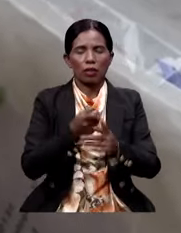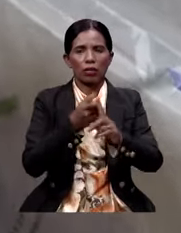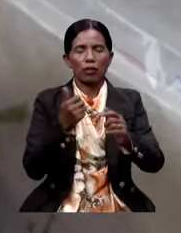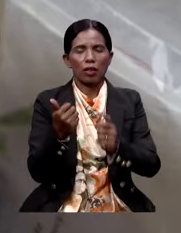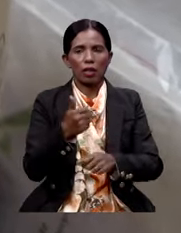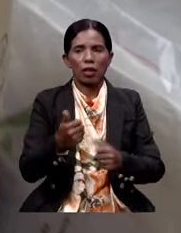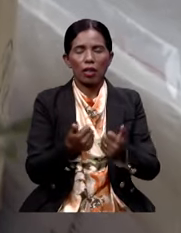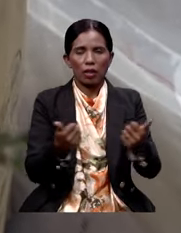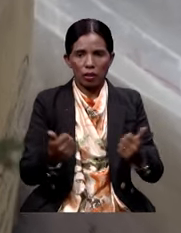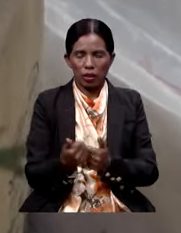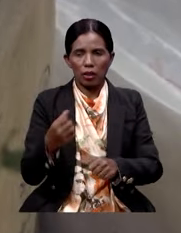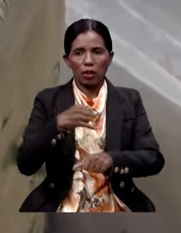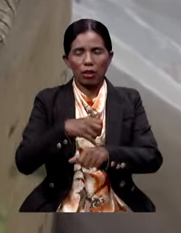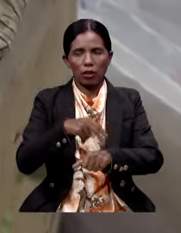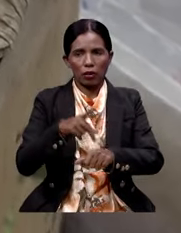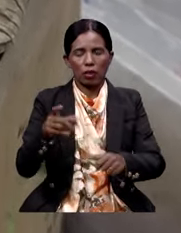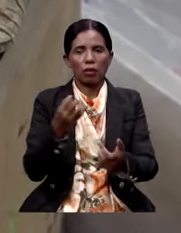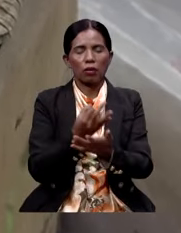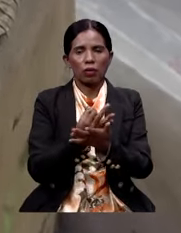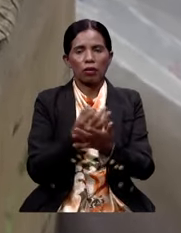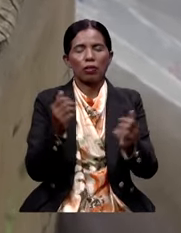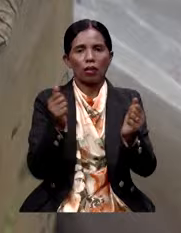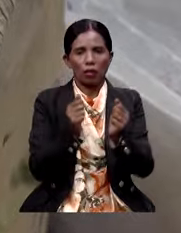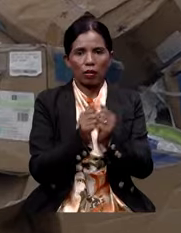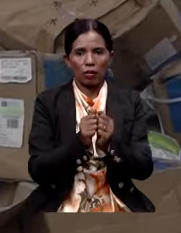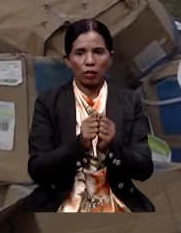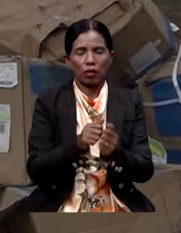agência internacional sira, o total orçamento